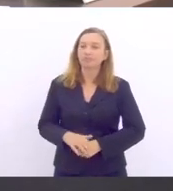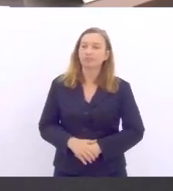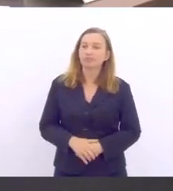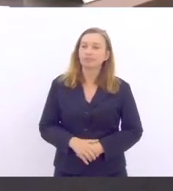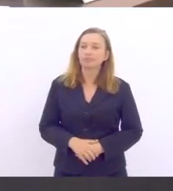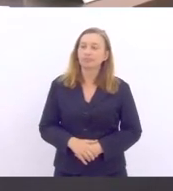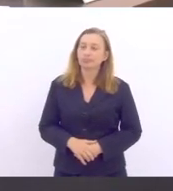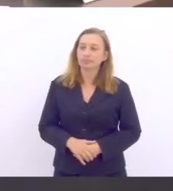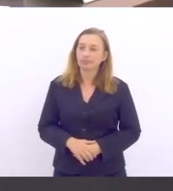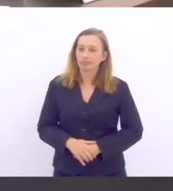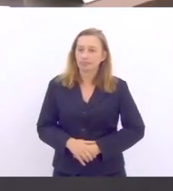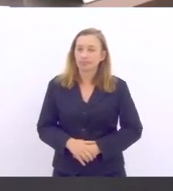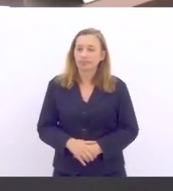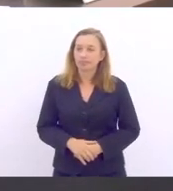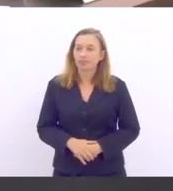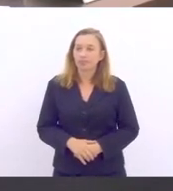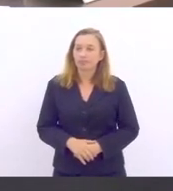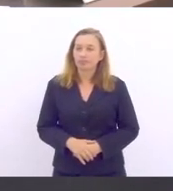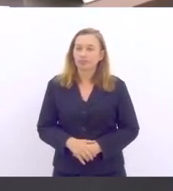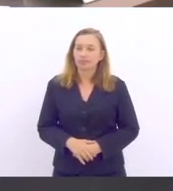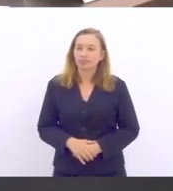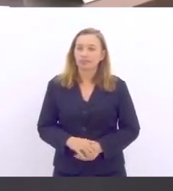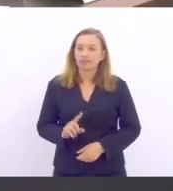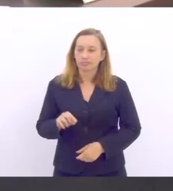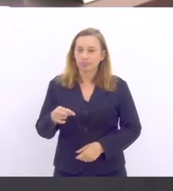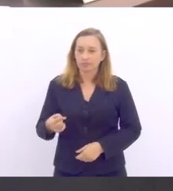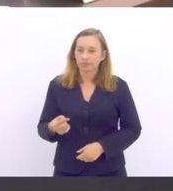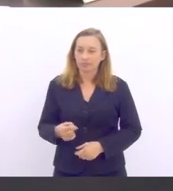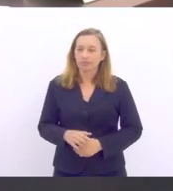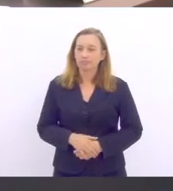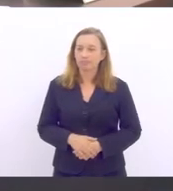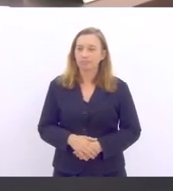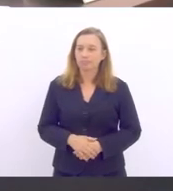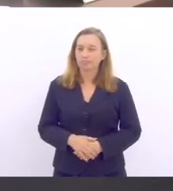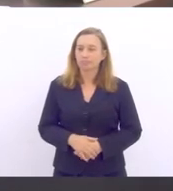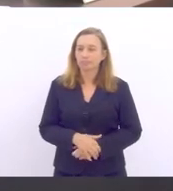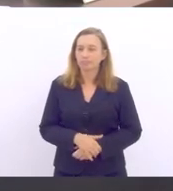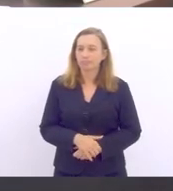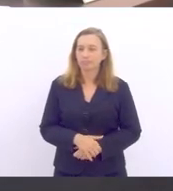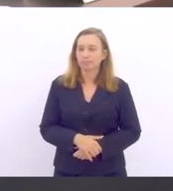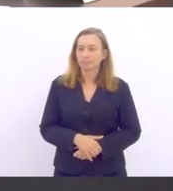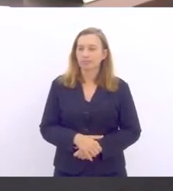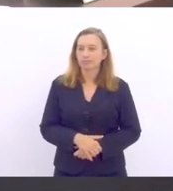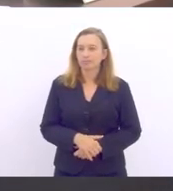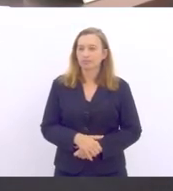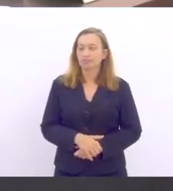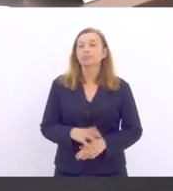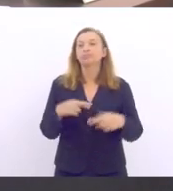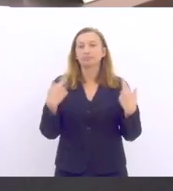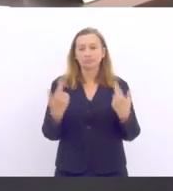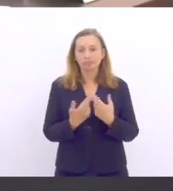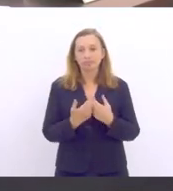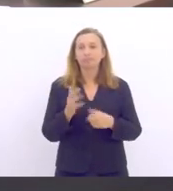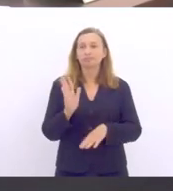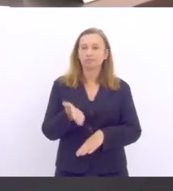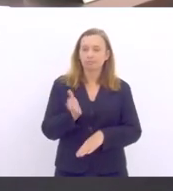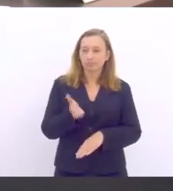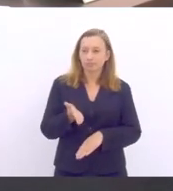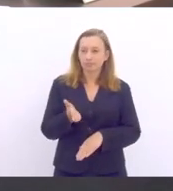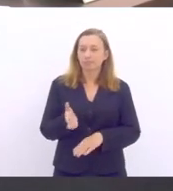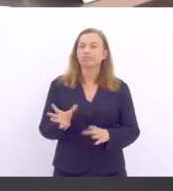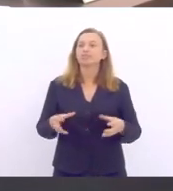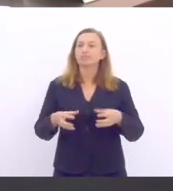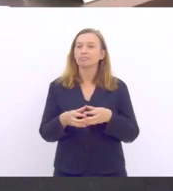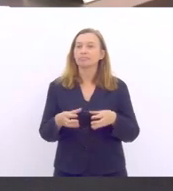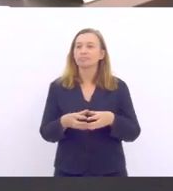os procedimentos os próximos a serem seguidos a partir de uma reunião já com a Comissão